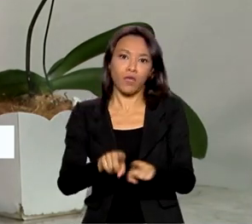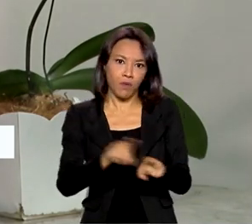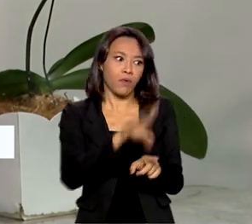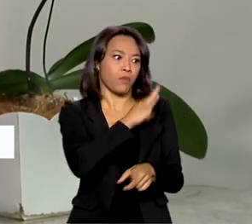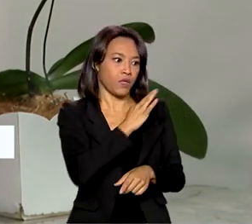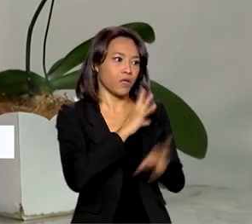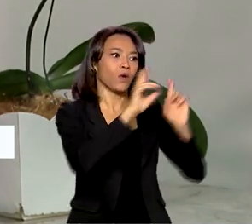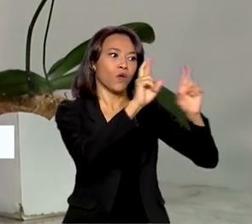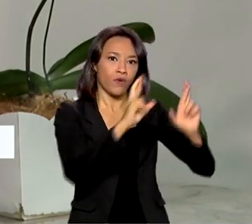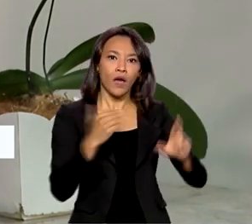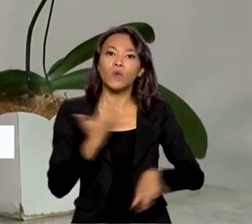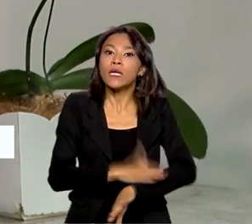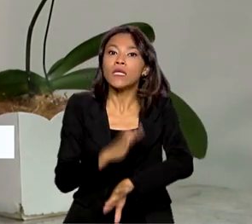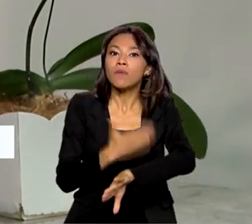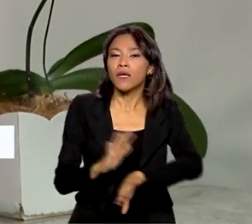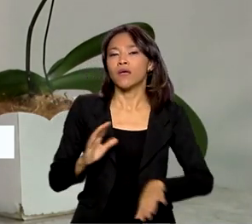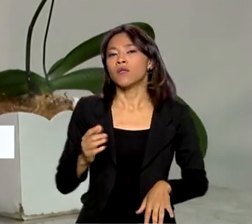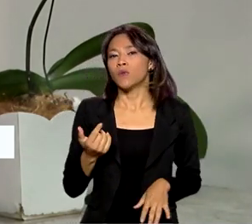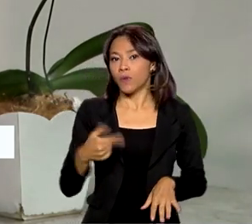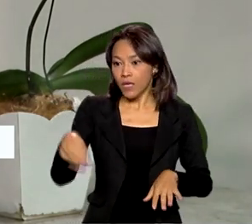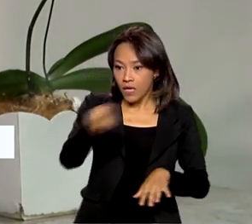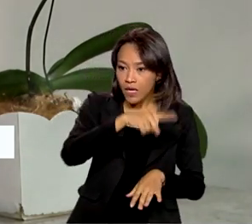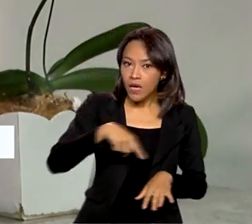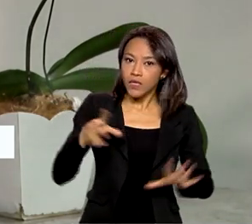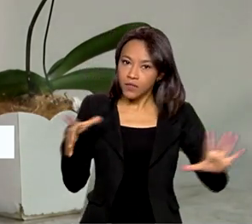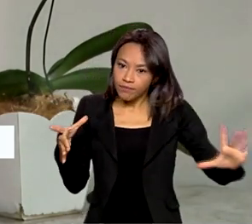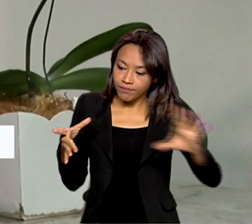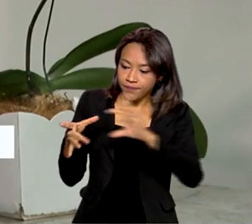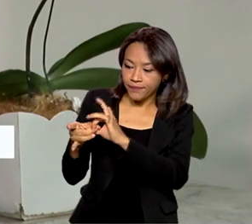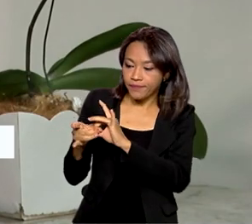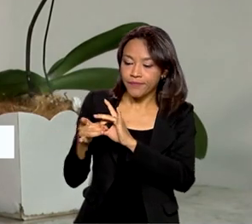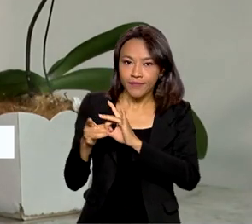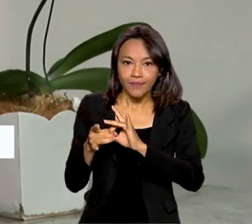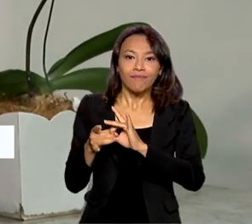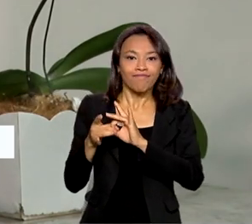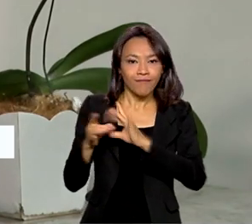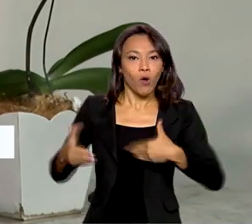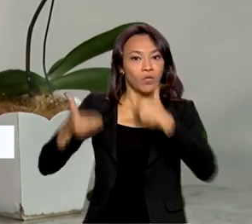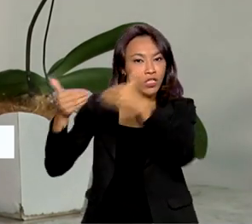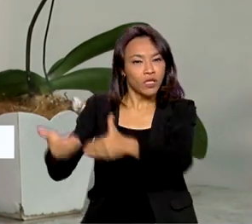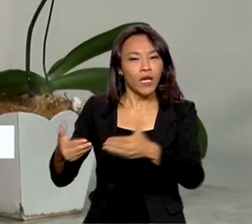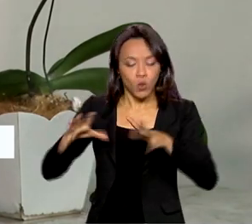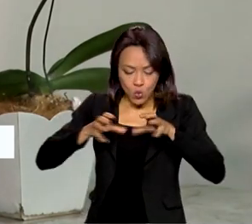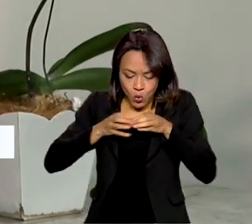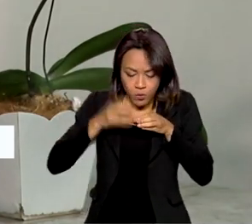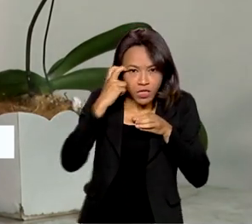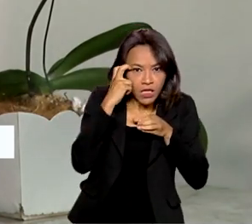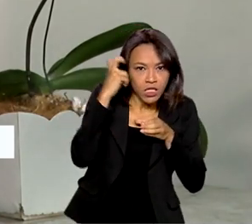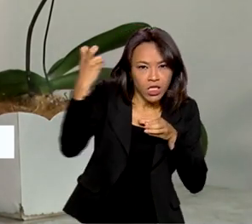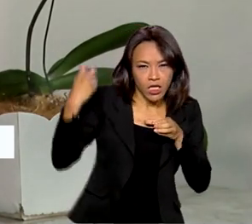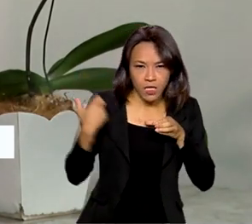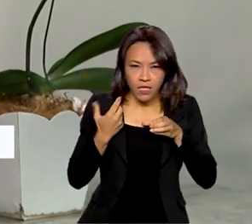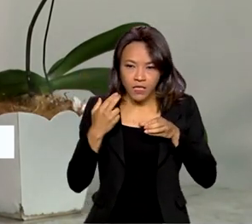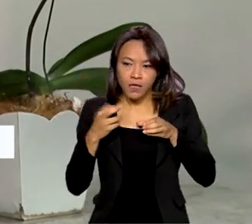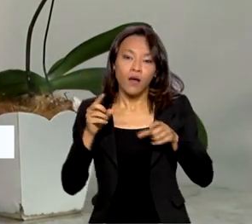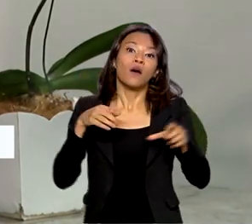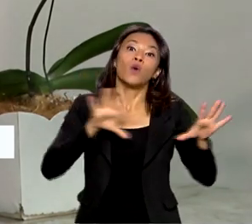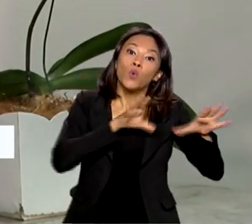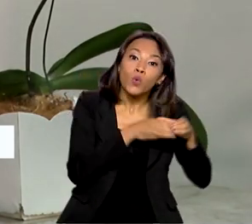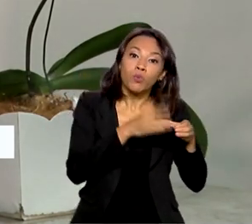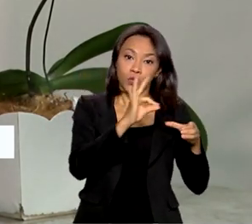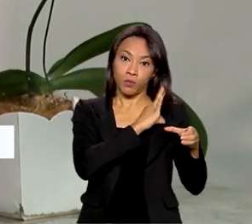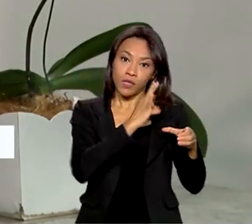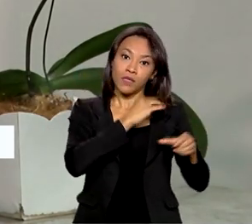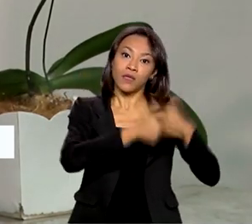Rodoviária Federal e os policiais que são ligados ao seu ministério toda a parte de inteligência os policiais que trabalham nas fronteiras